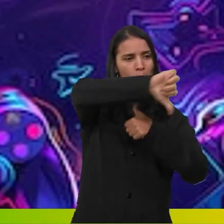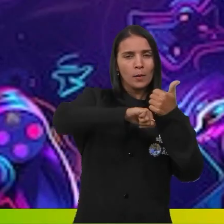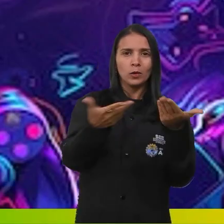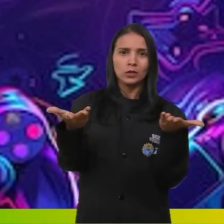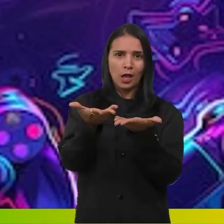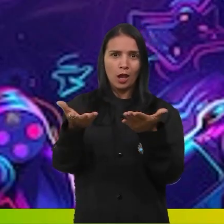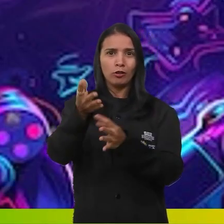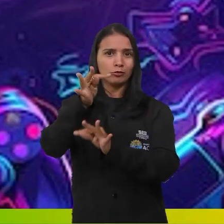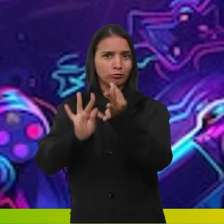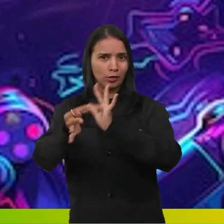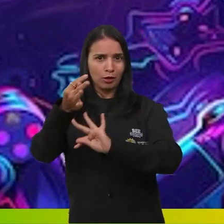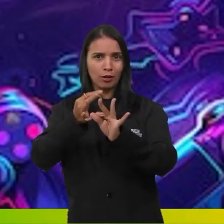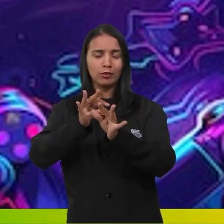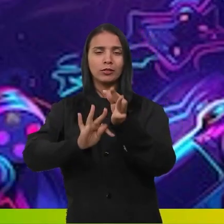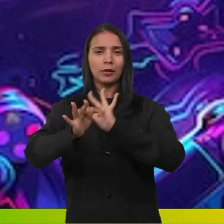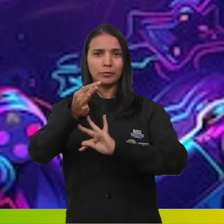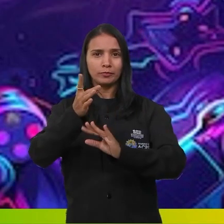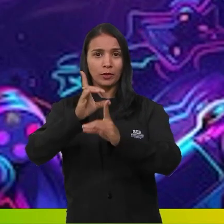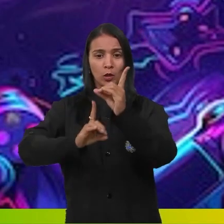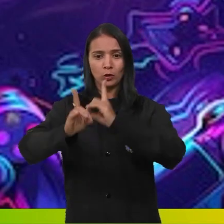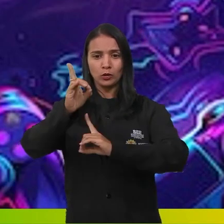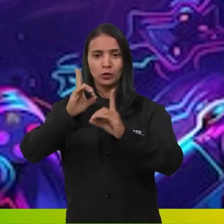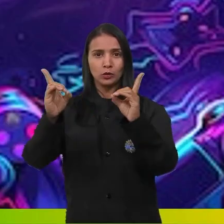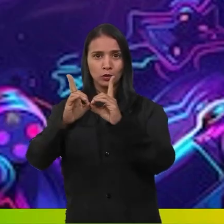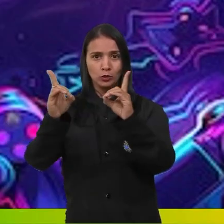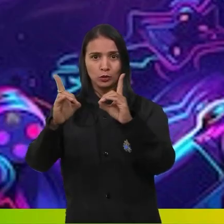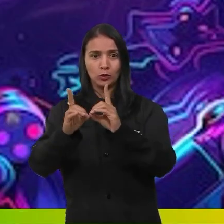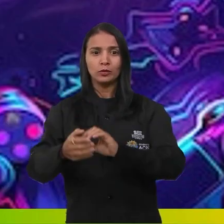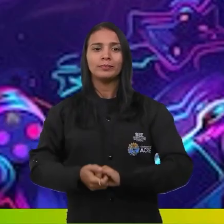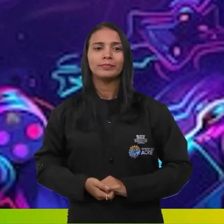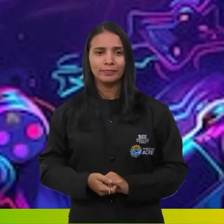games são inerentes multimídia